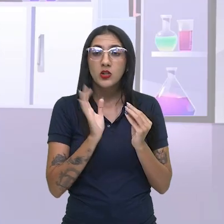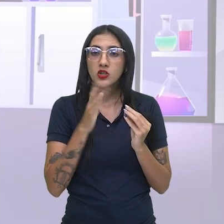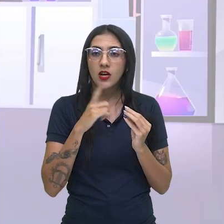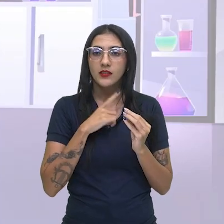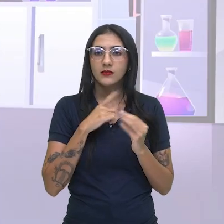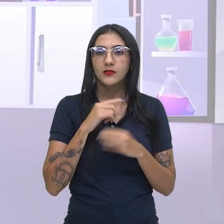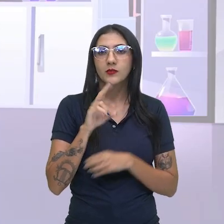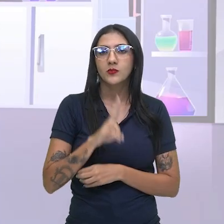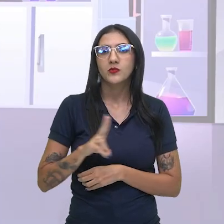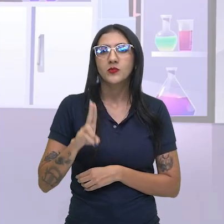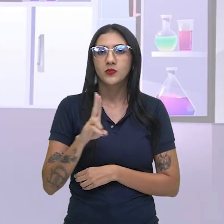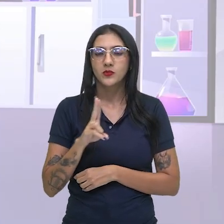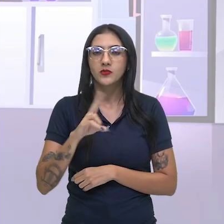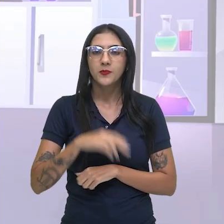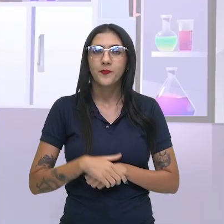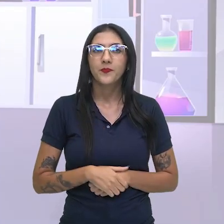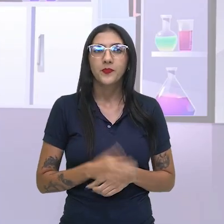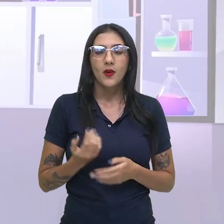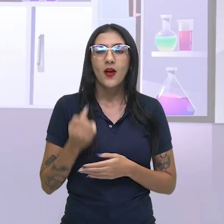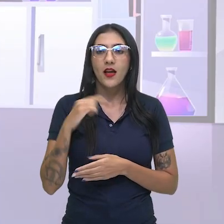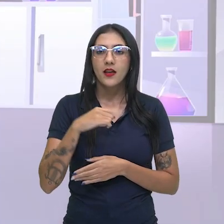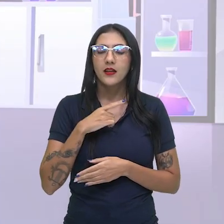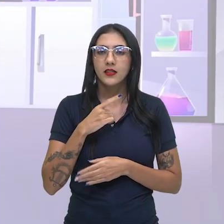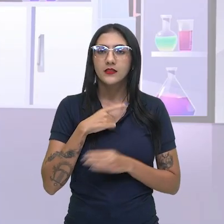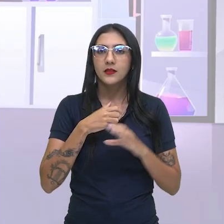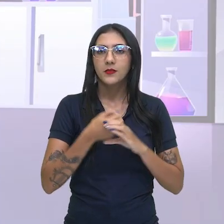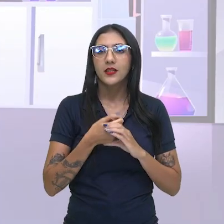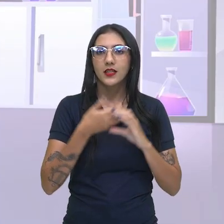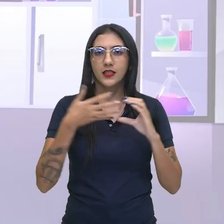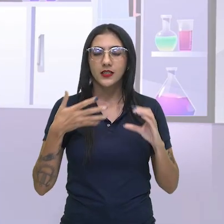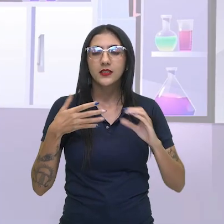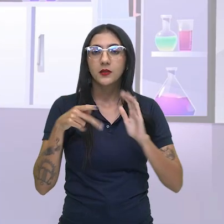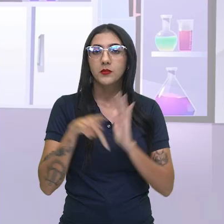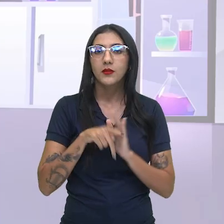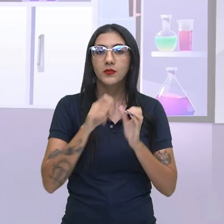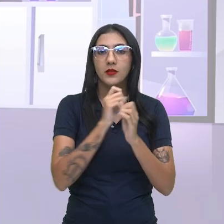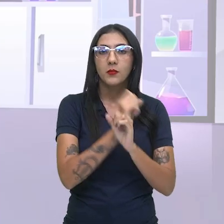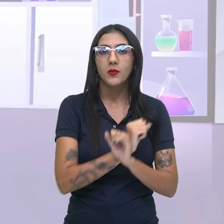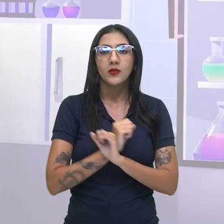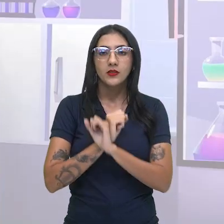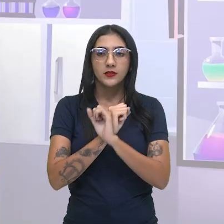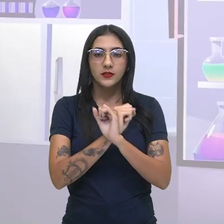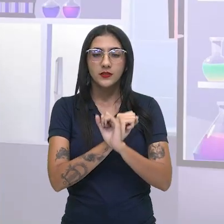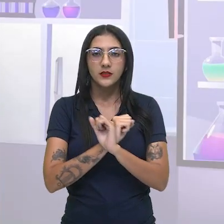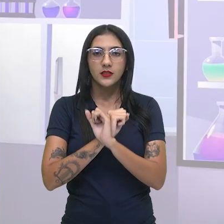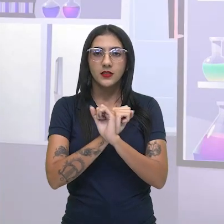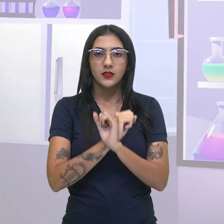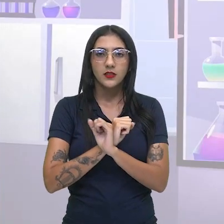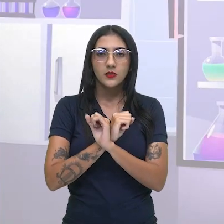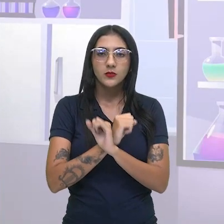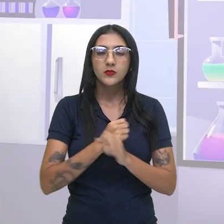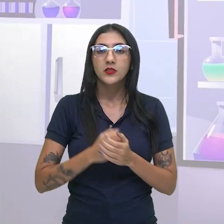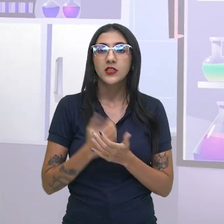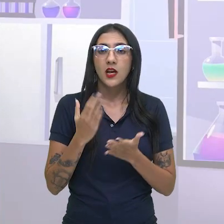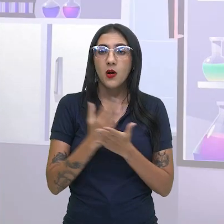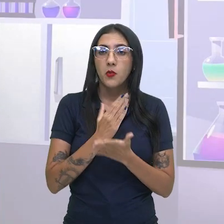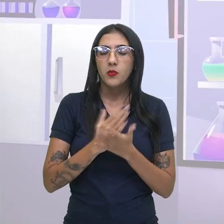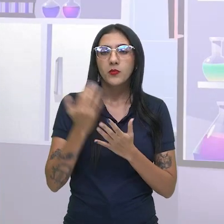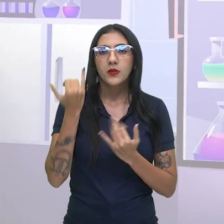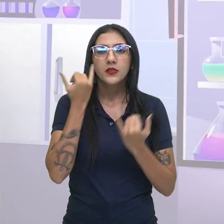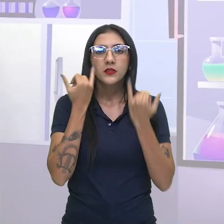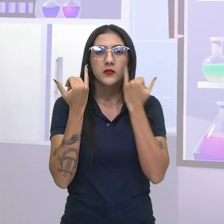tá? Ela é utilizada para proteção de